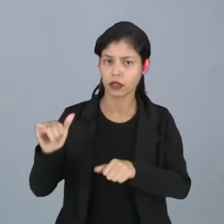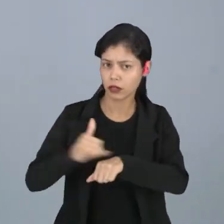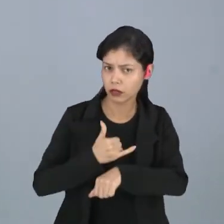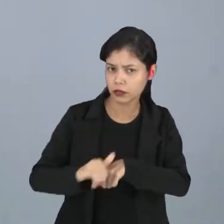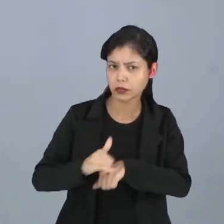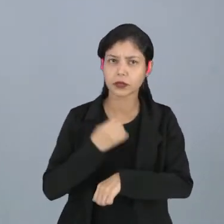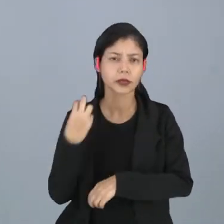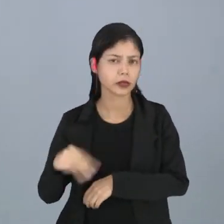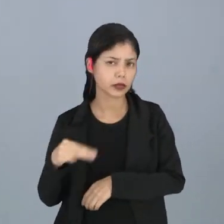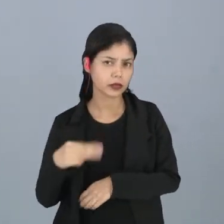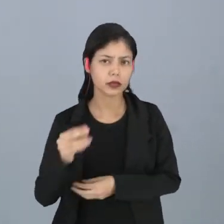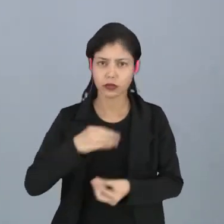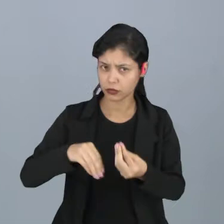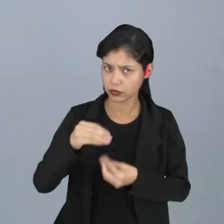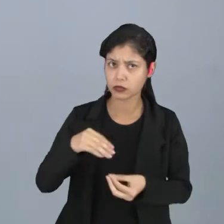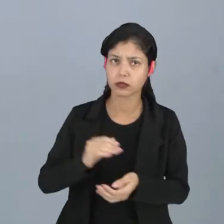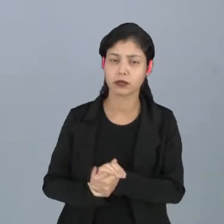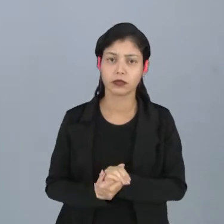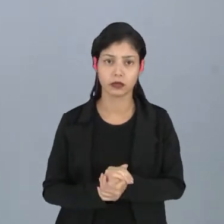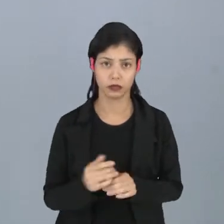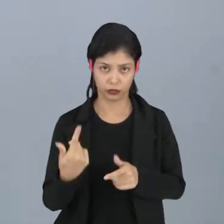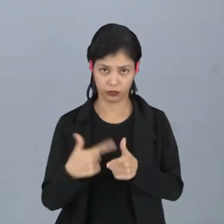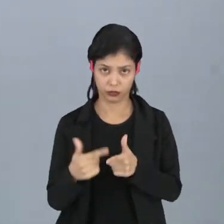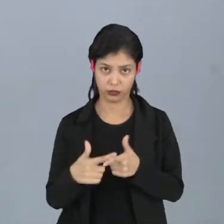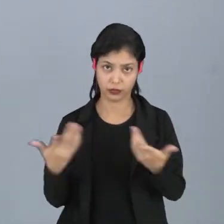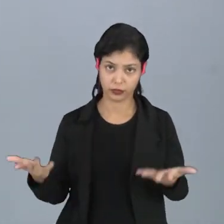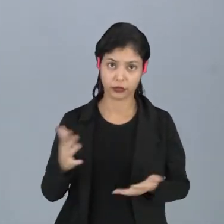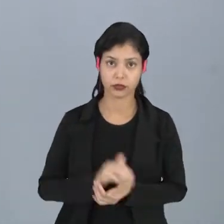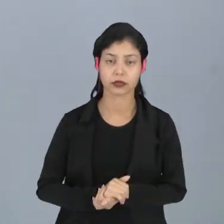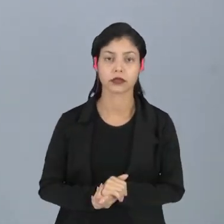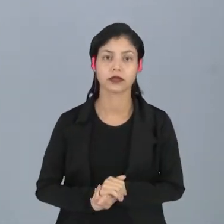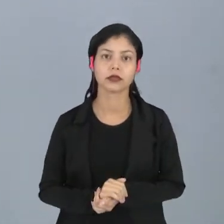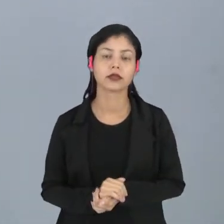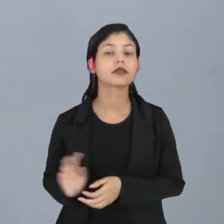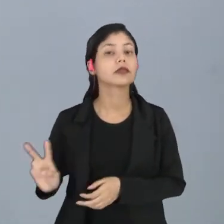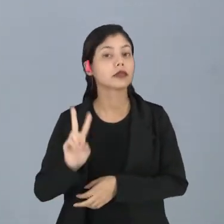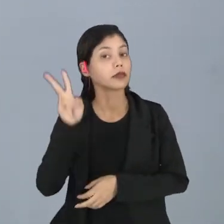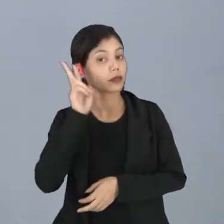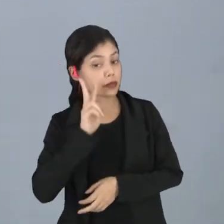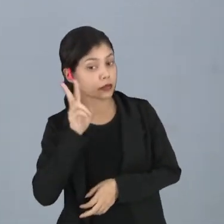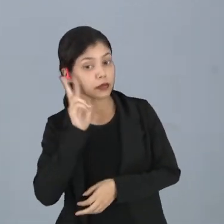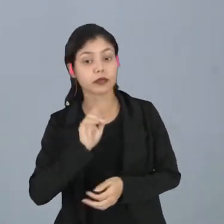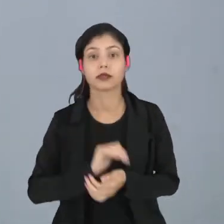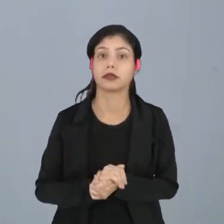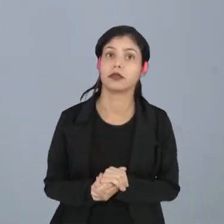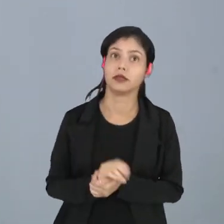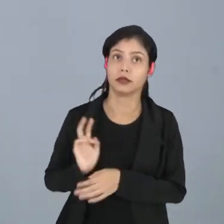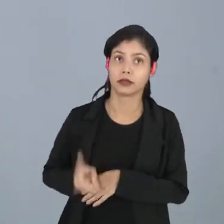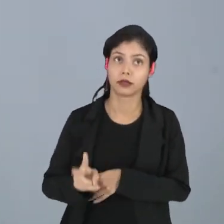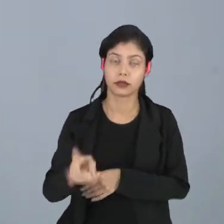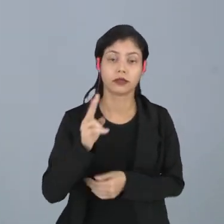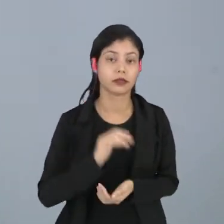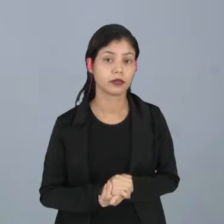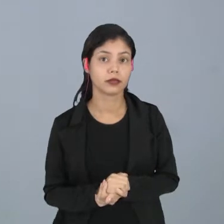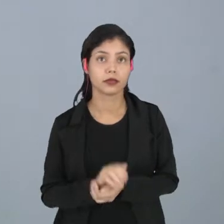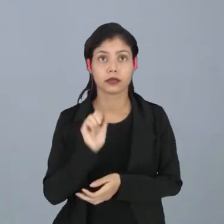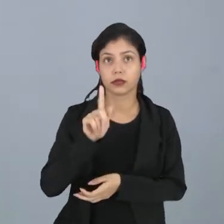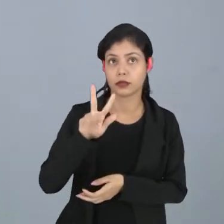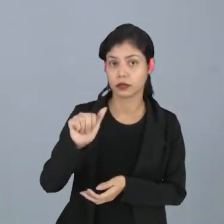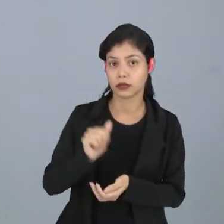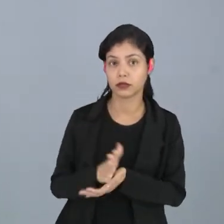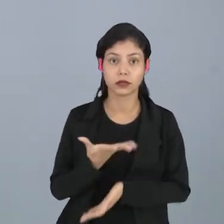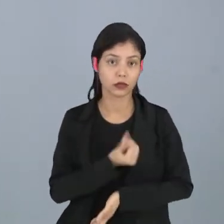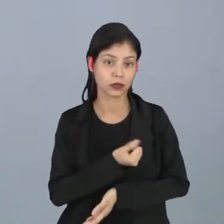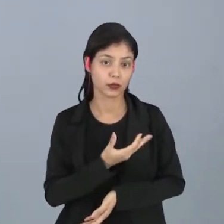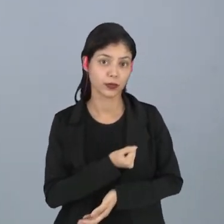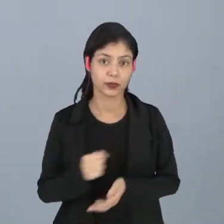estratégias matemáticas envolvidas na situação. Então, vale ressaltar que a frequência absoluta é o